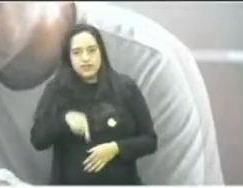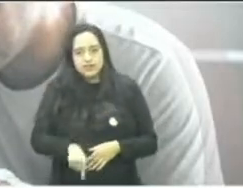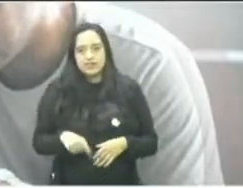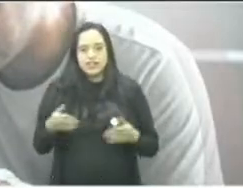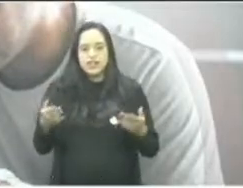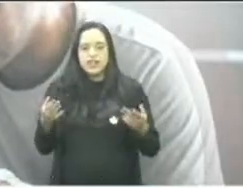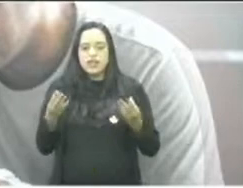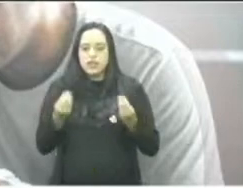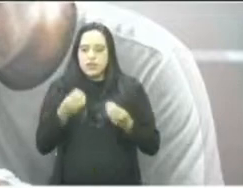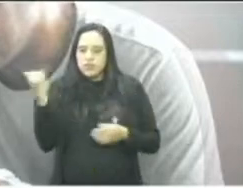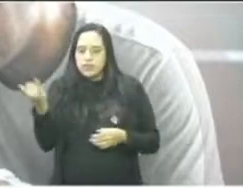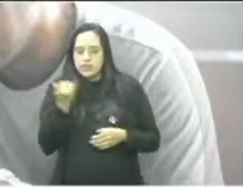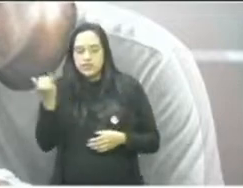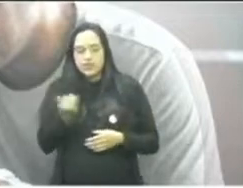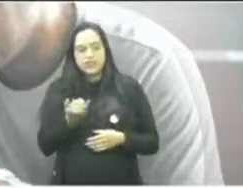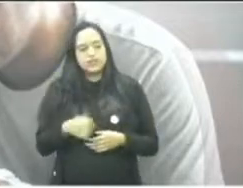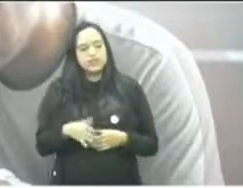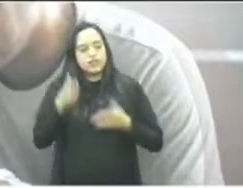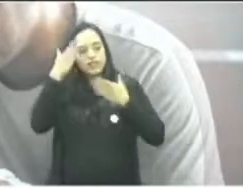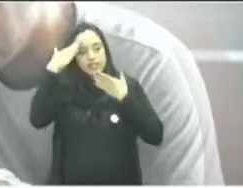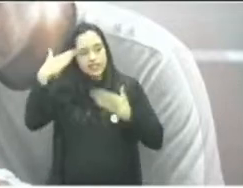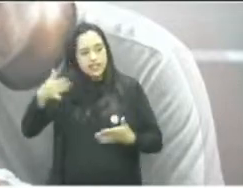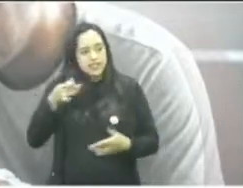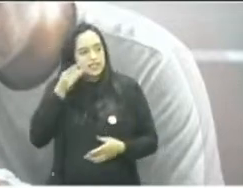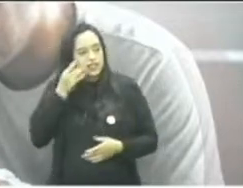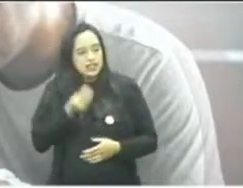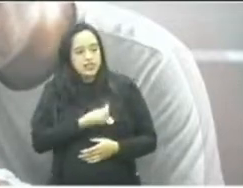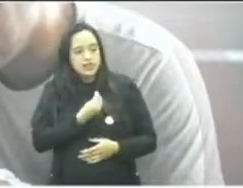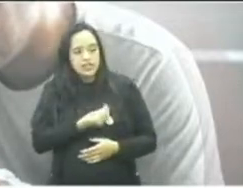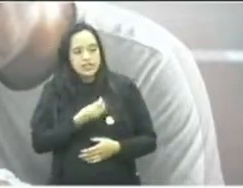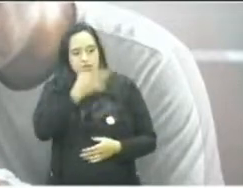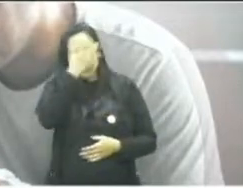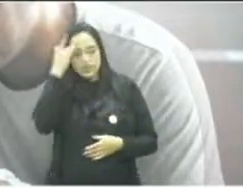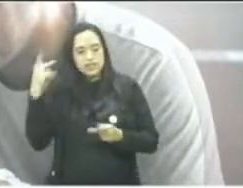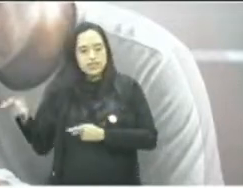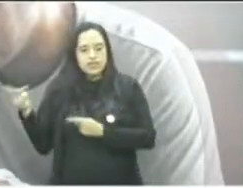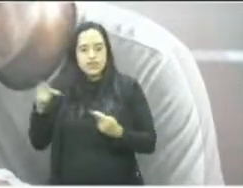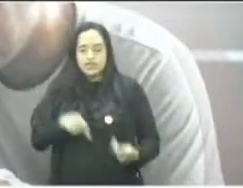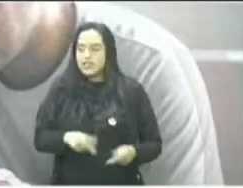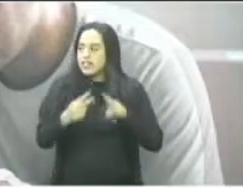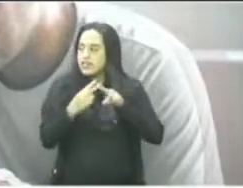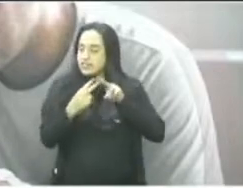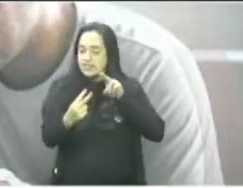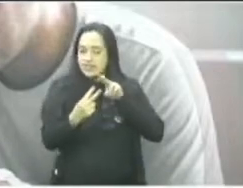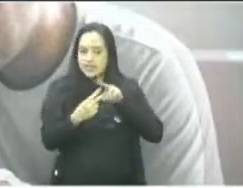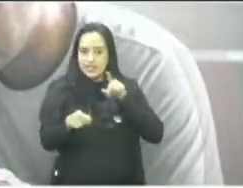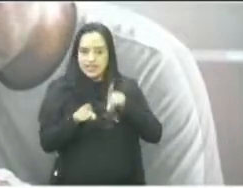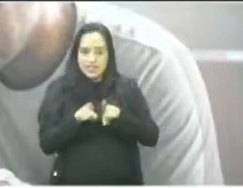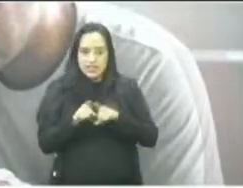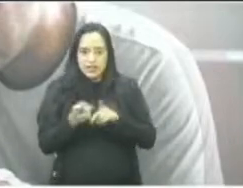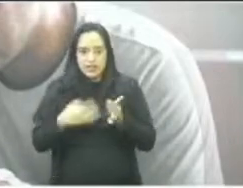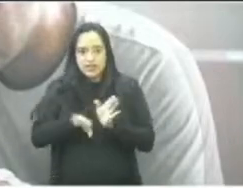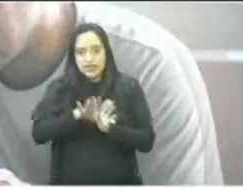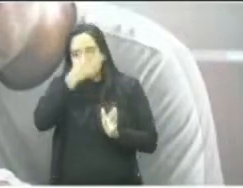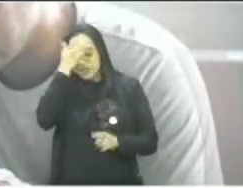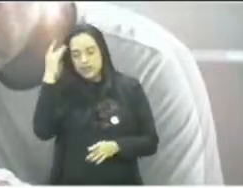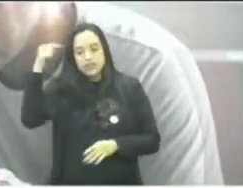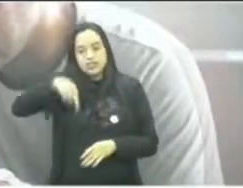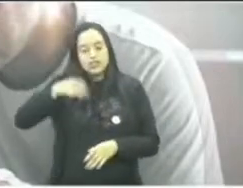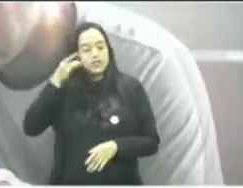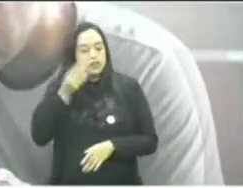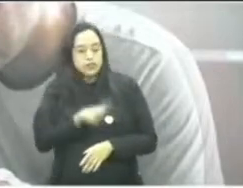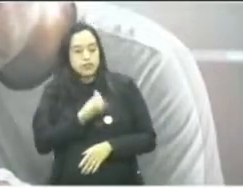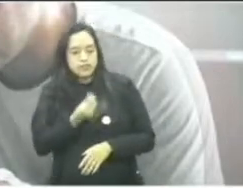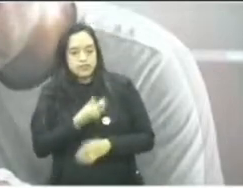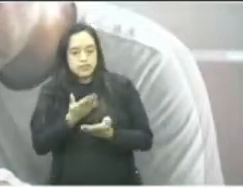aqui. Agradecer a presença dos nossos convidados que estão online, né? Todo mundo que está aqui